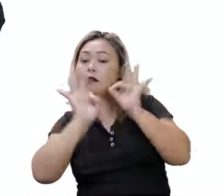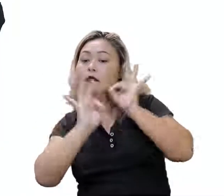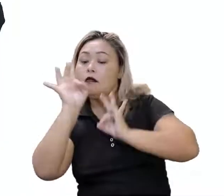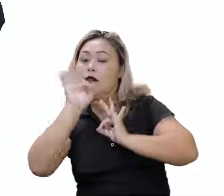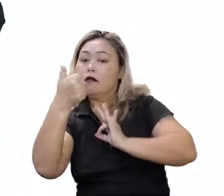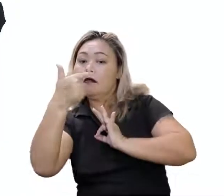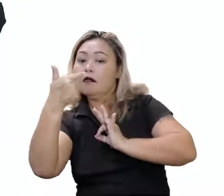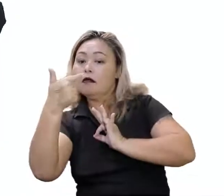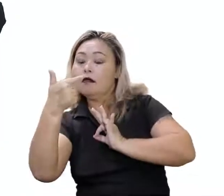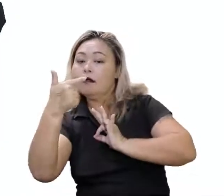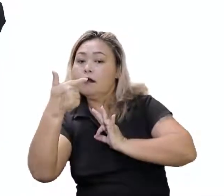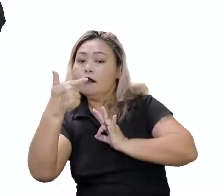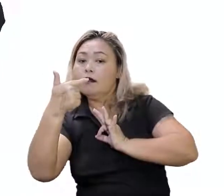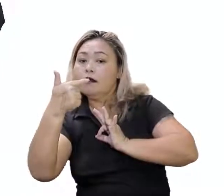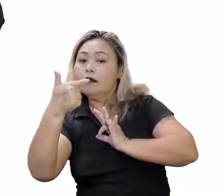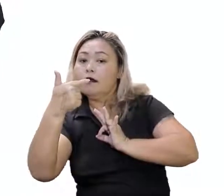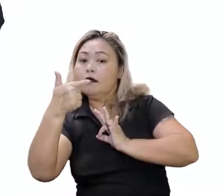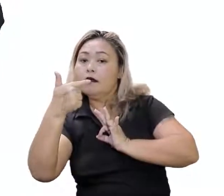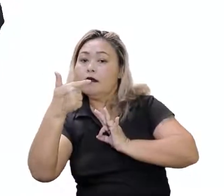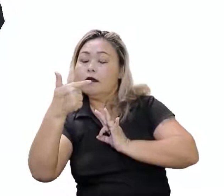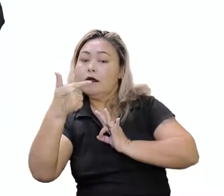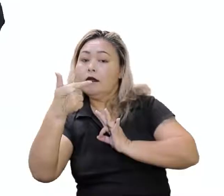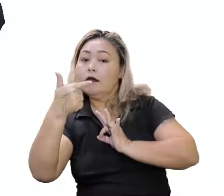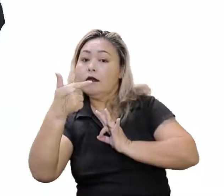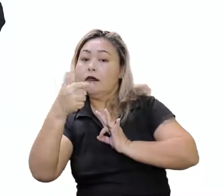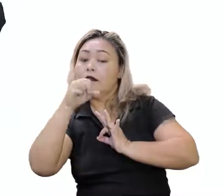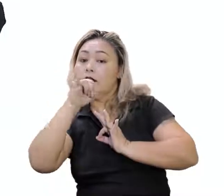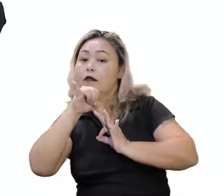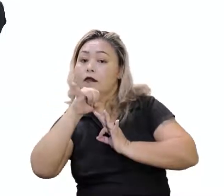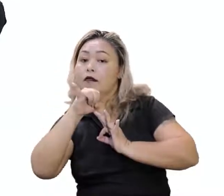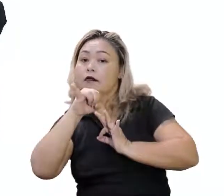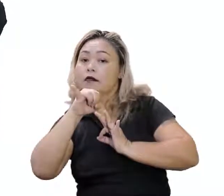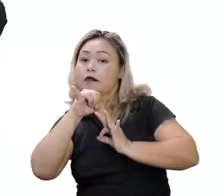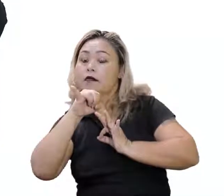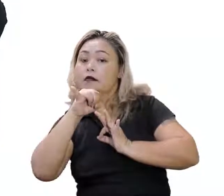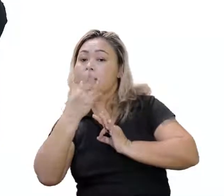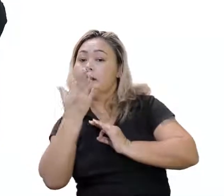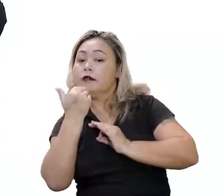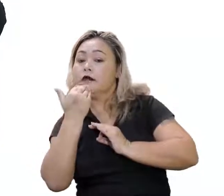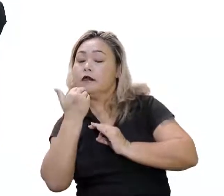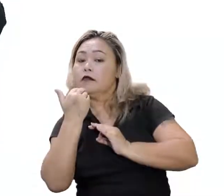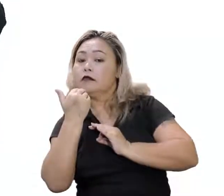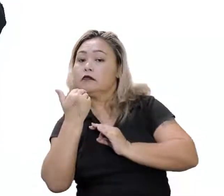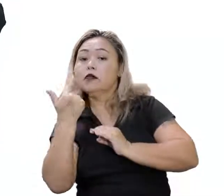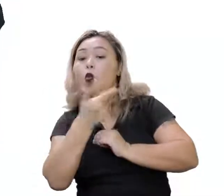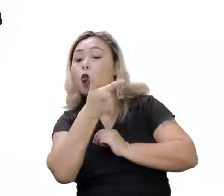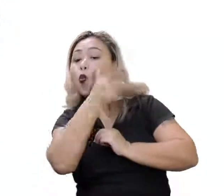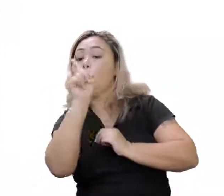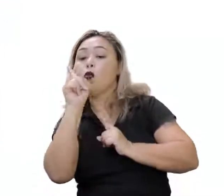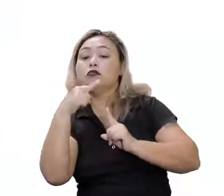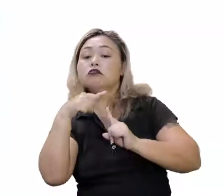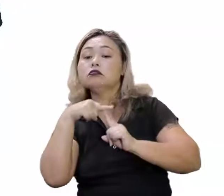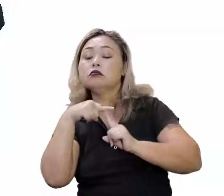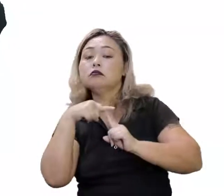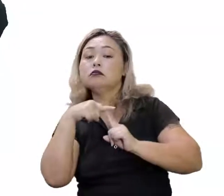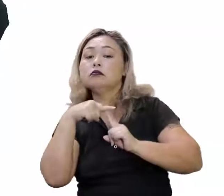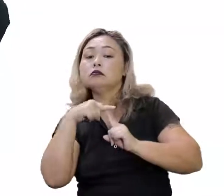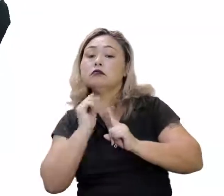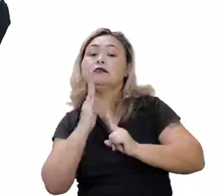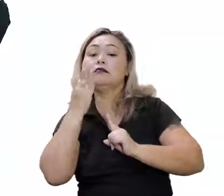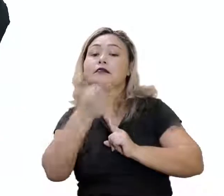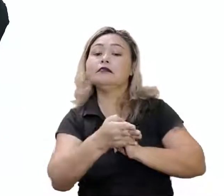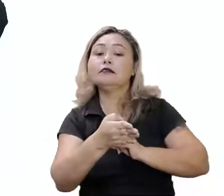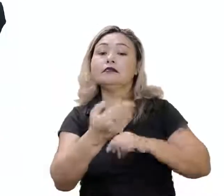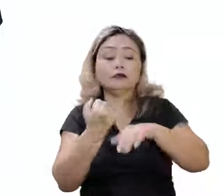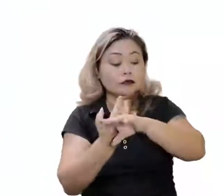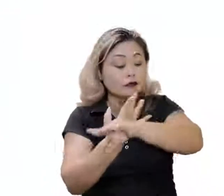ordem, tá? Se eu me alimentar de um outro tipo, se eu me alimentar diretamente